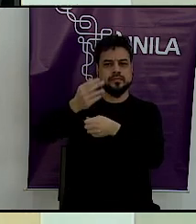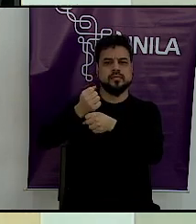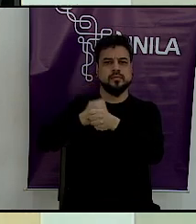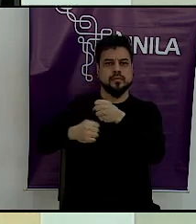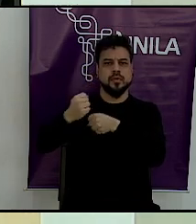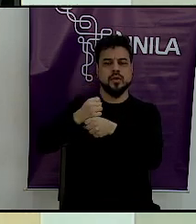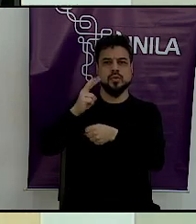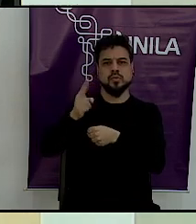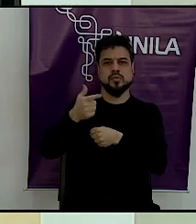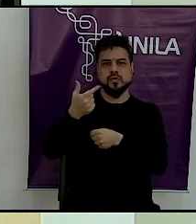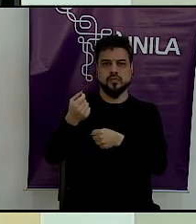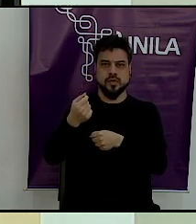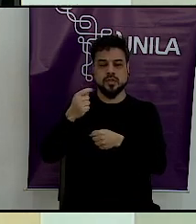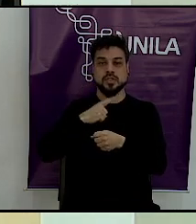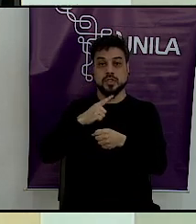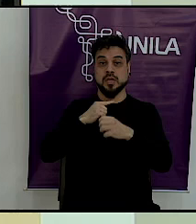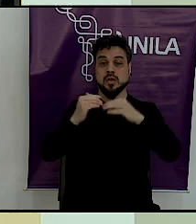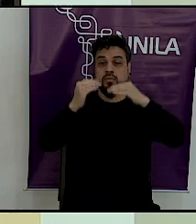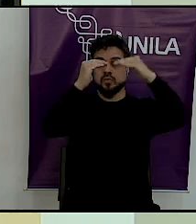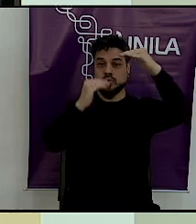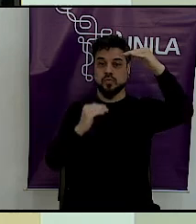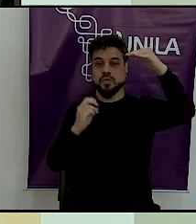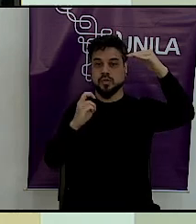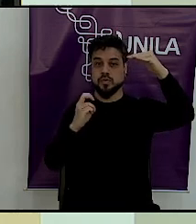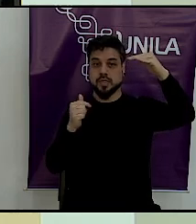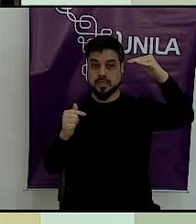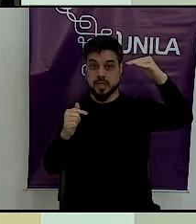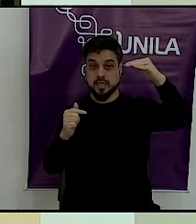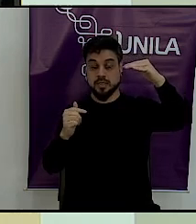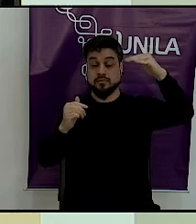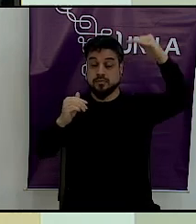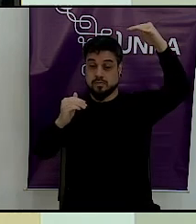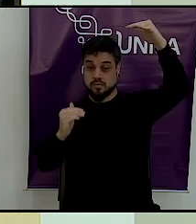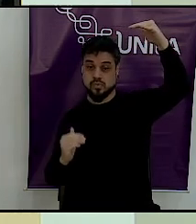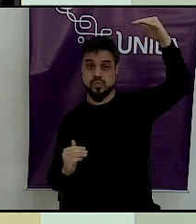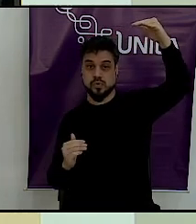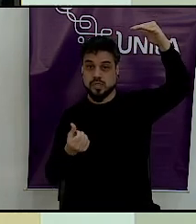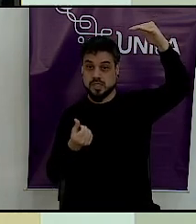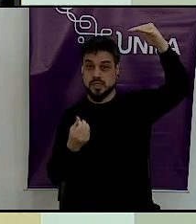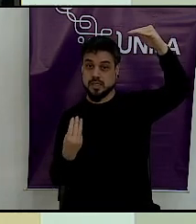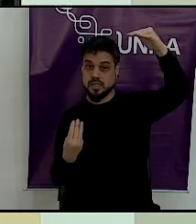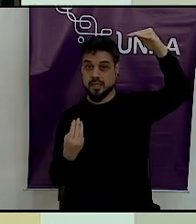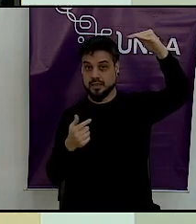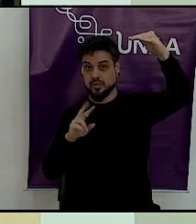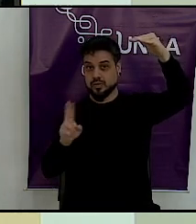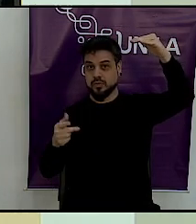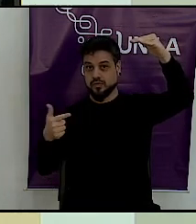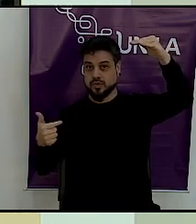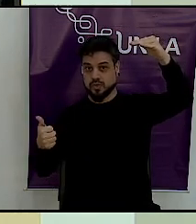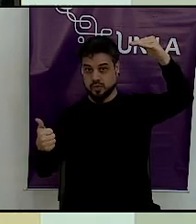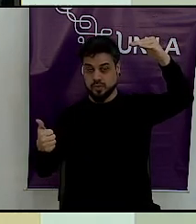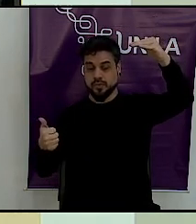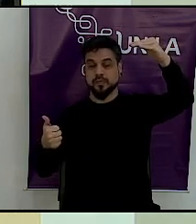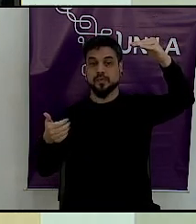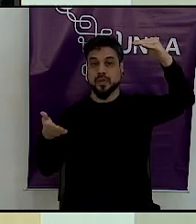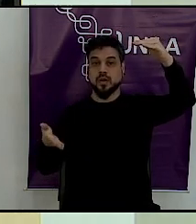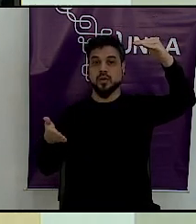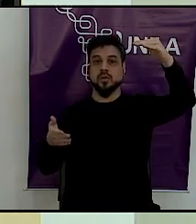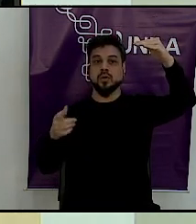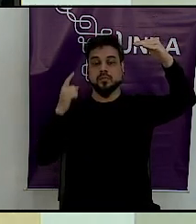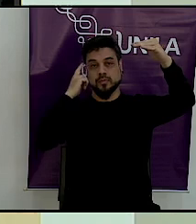2020 a posição 57, caímos para 63 em 2021 e, com os dados de 22, caímos